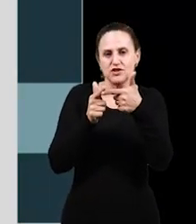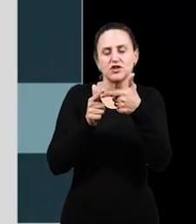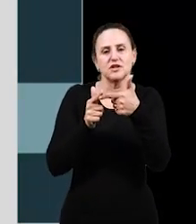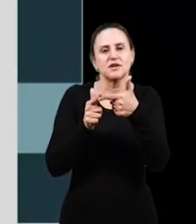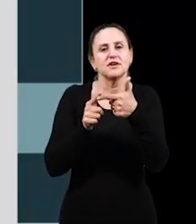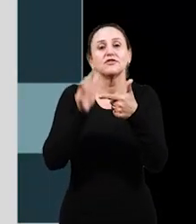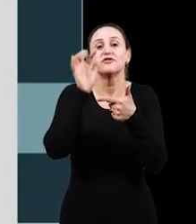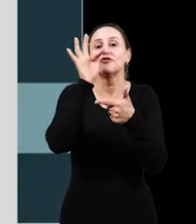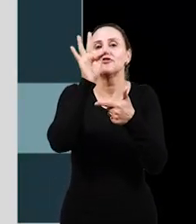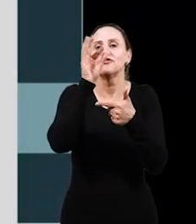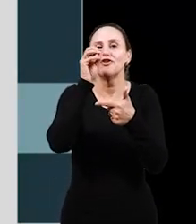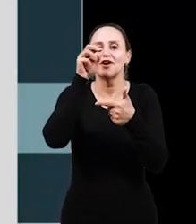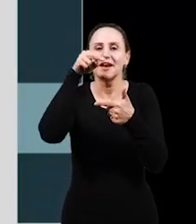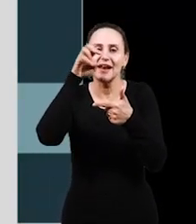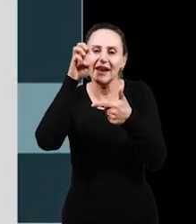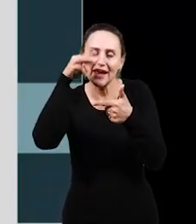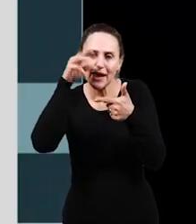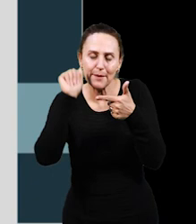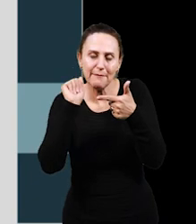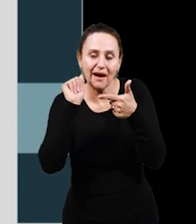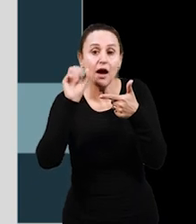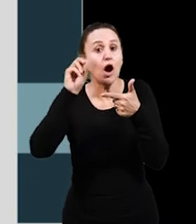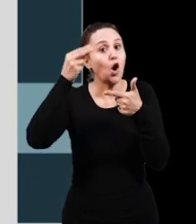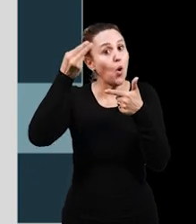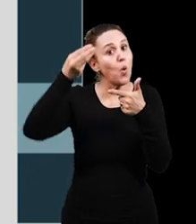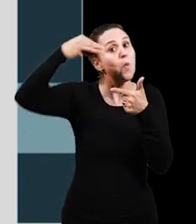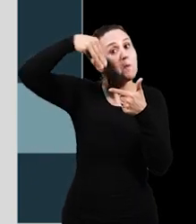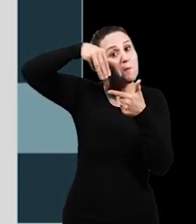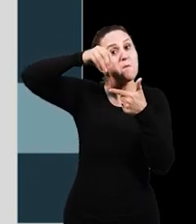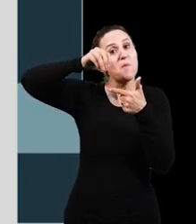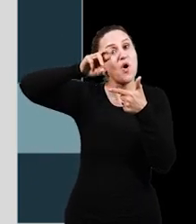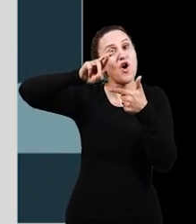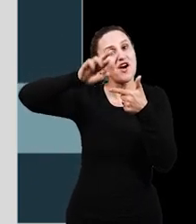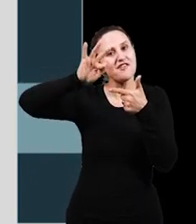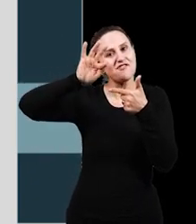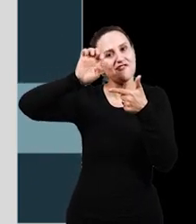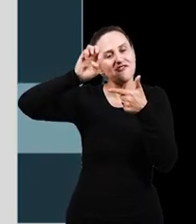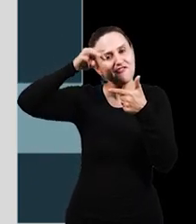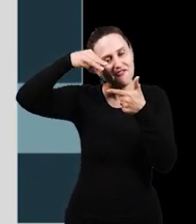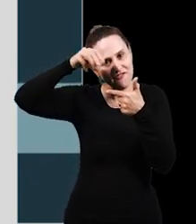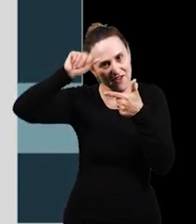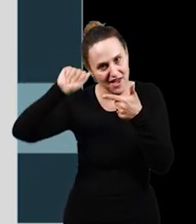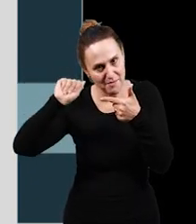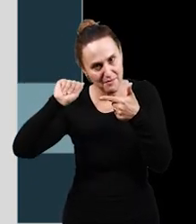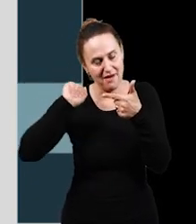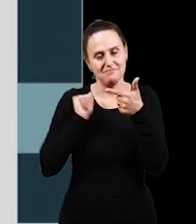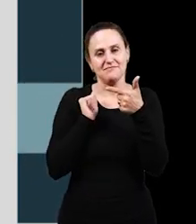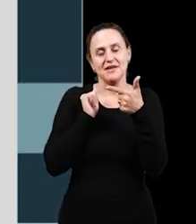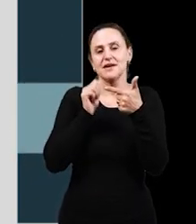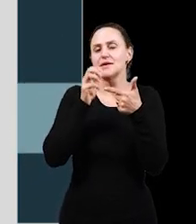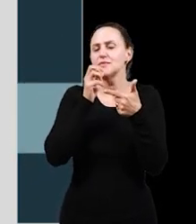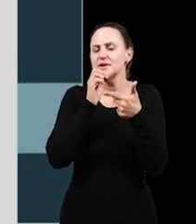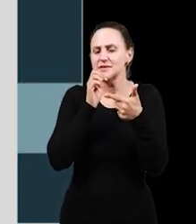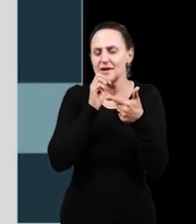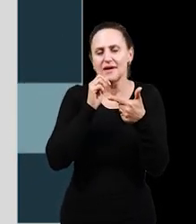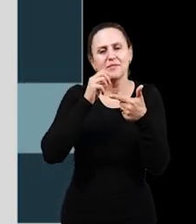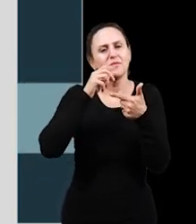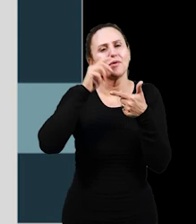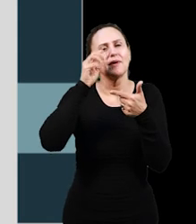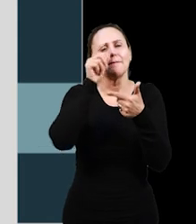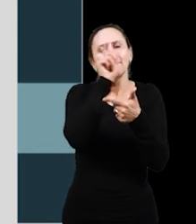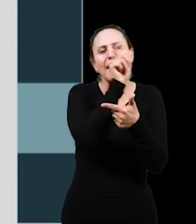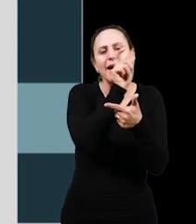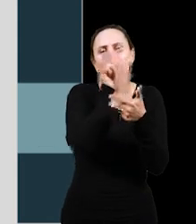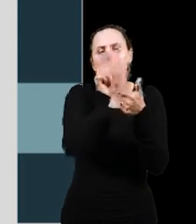e depois analisar sintaticamente E aí a gente teria que você é sujeito é é indicado inteligente é predicativo